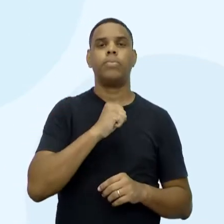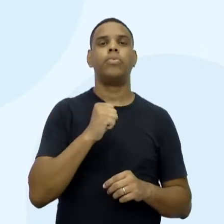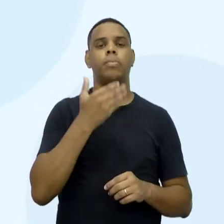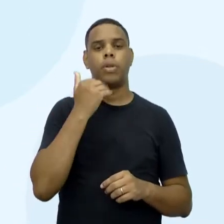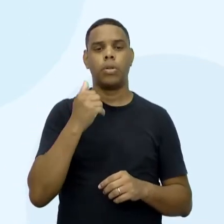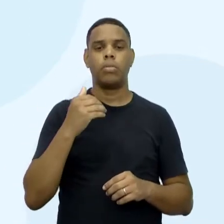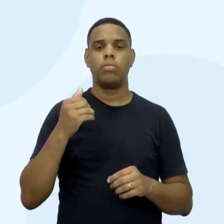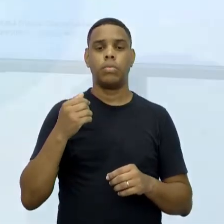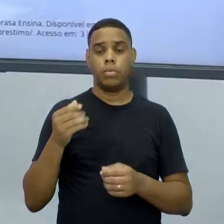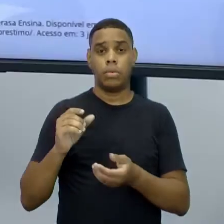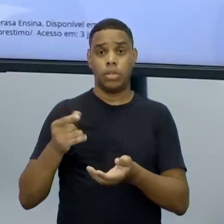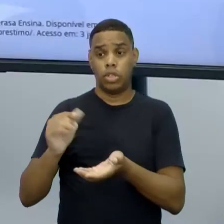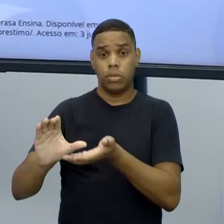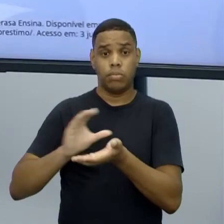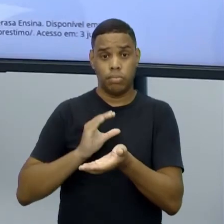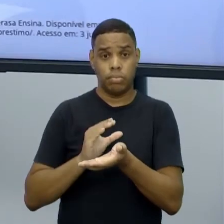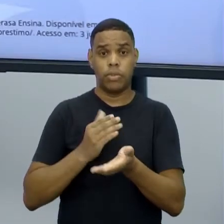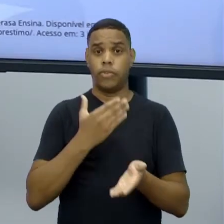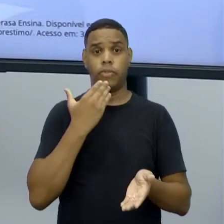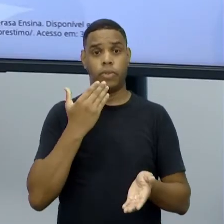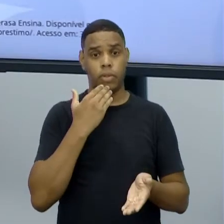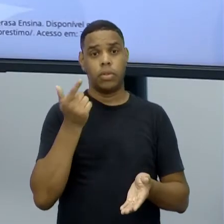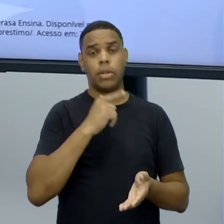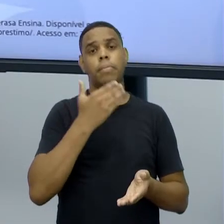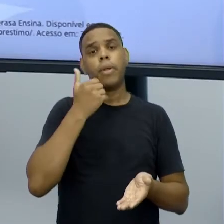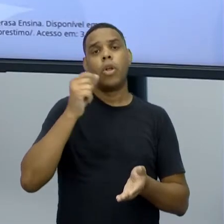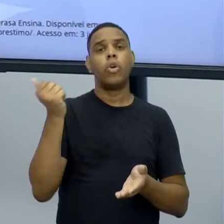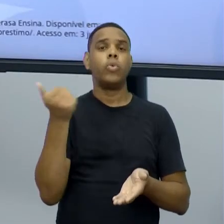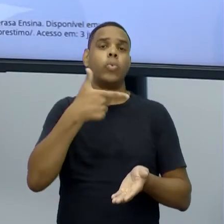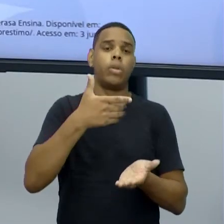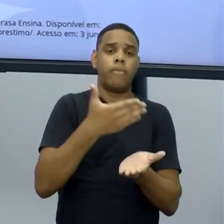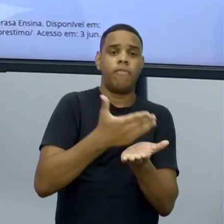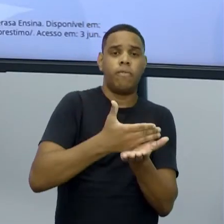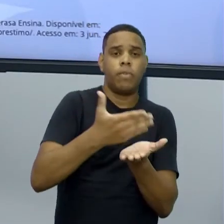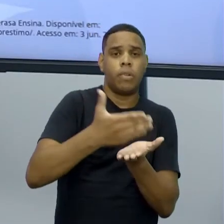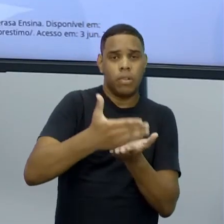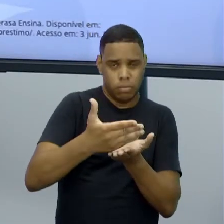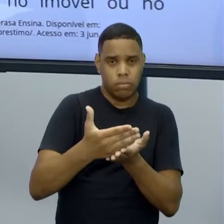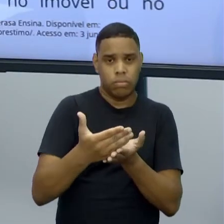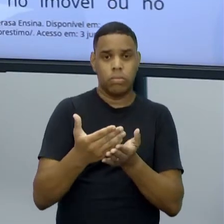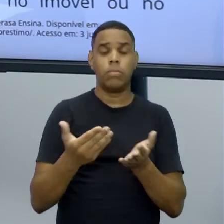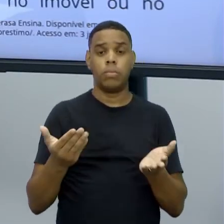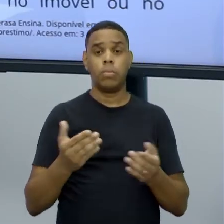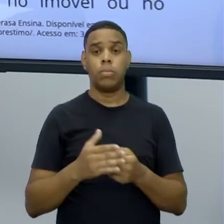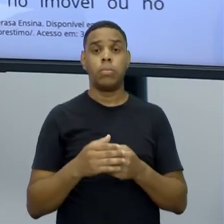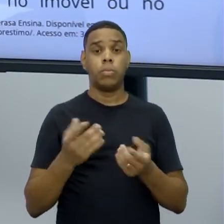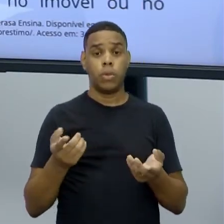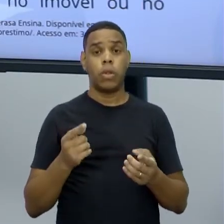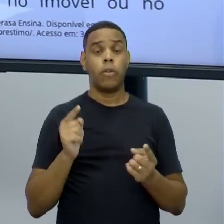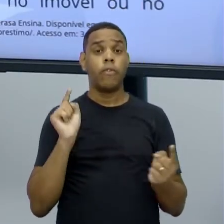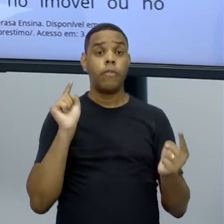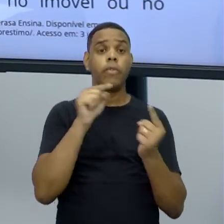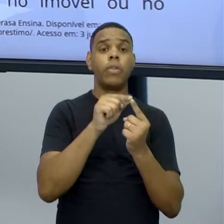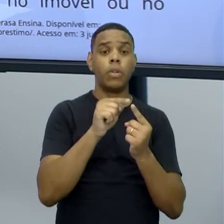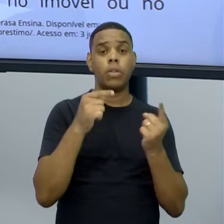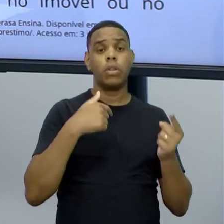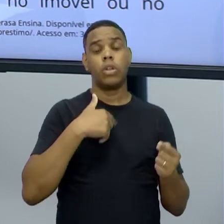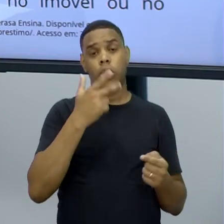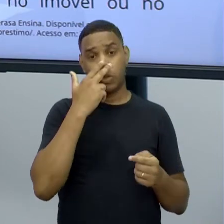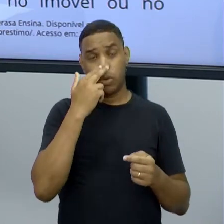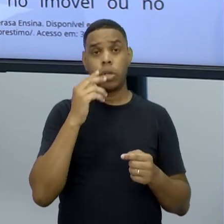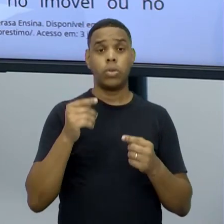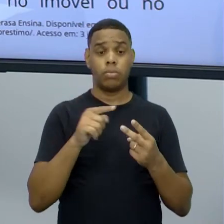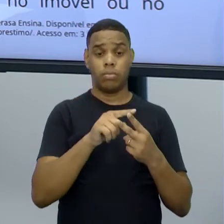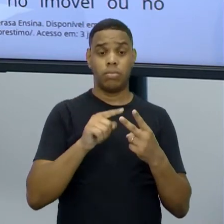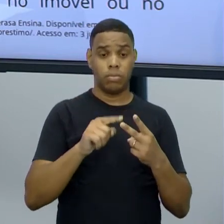praticidade, o empréstimo aí está ganhando do financiamento. Pela finalidade, né, que é a primeira, eu acho que os dois